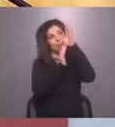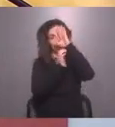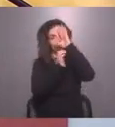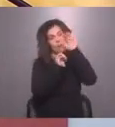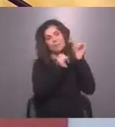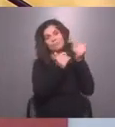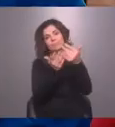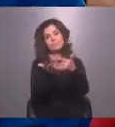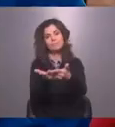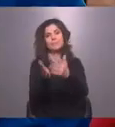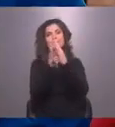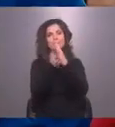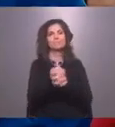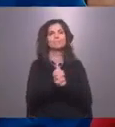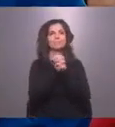Oremos.